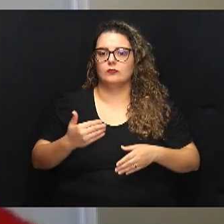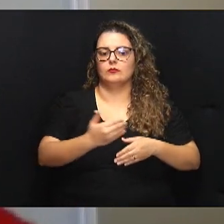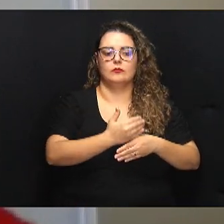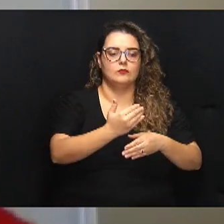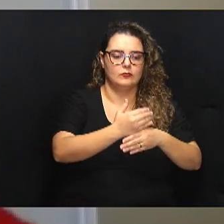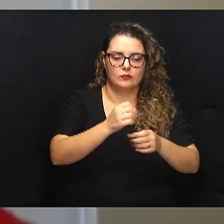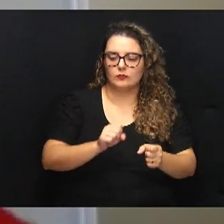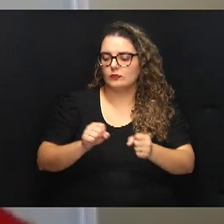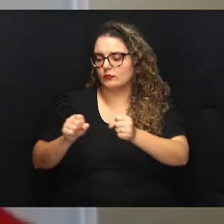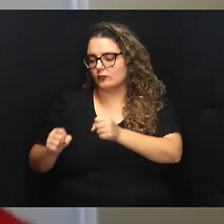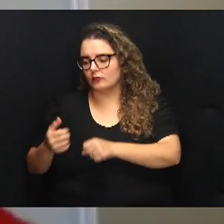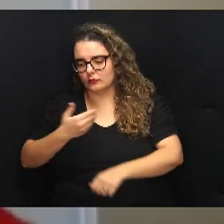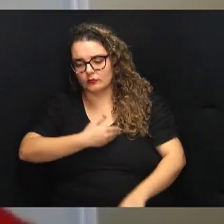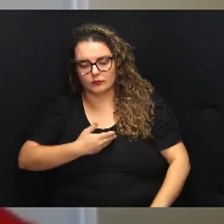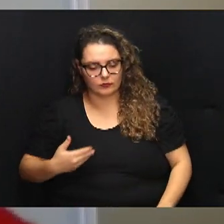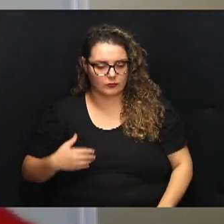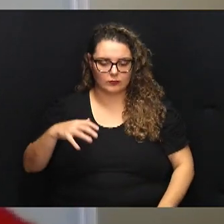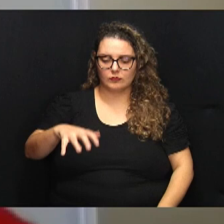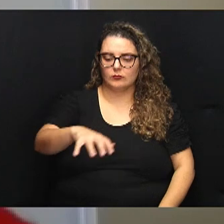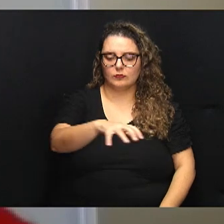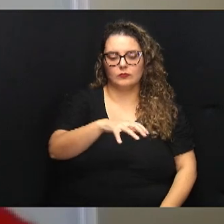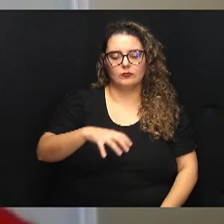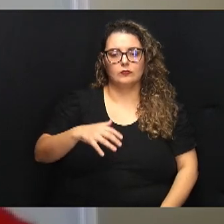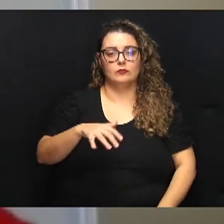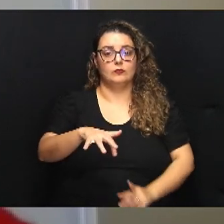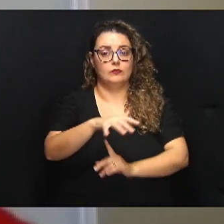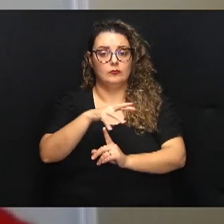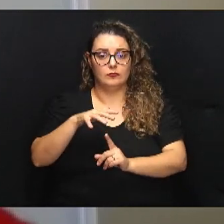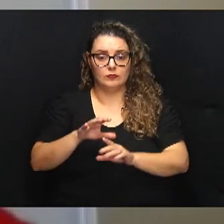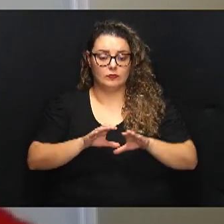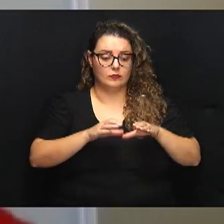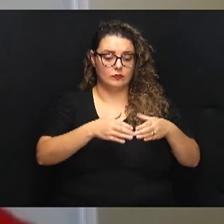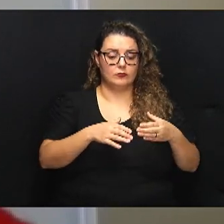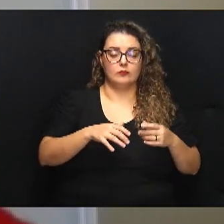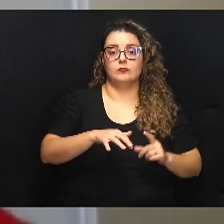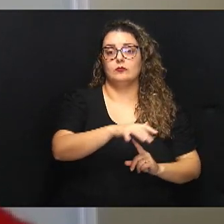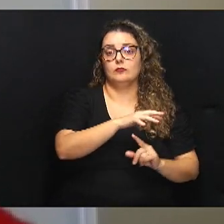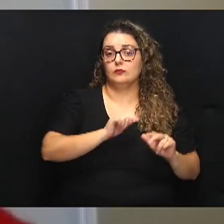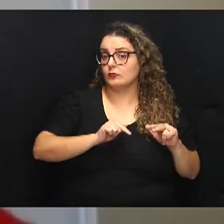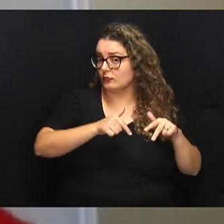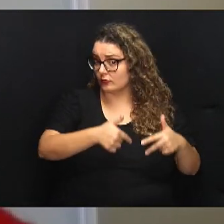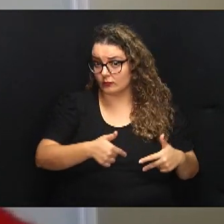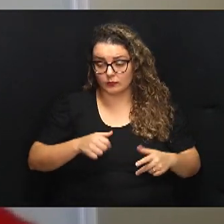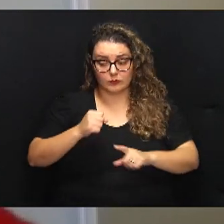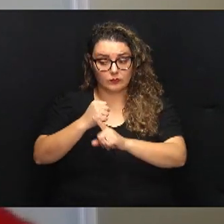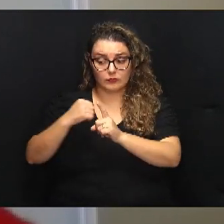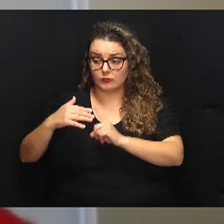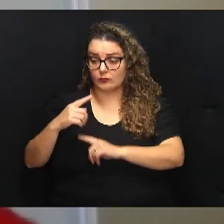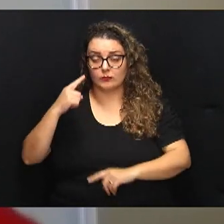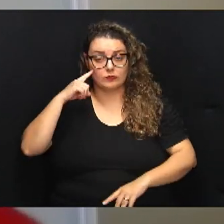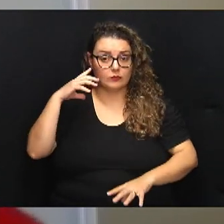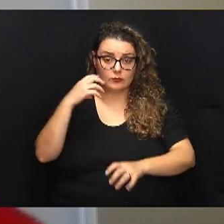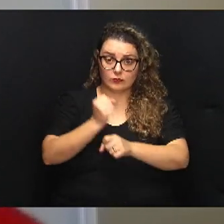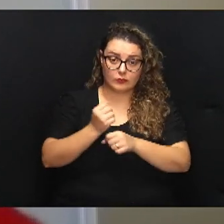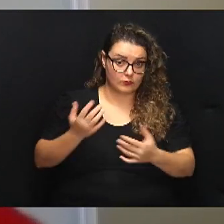poder público, dos órgãos ambientais, dos grupos ambientalistas, da sociedade de uma maneira geral,